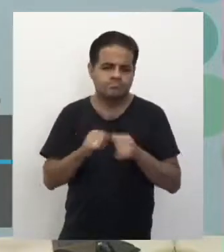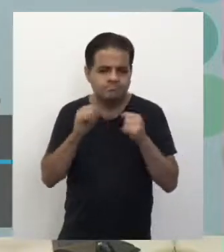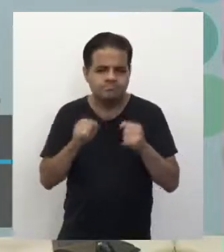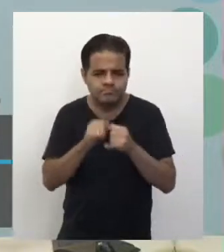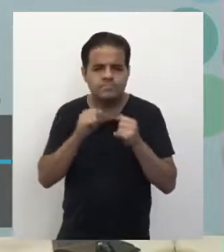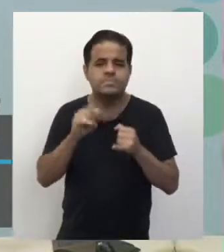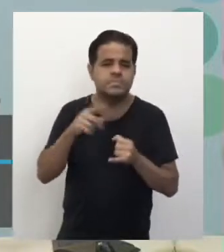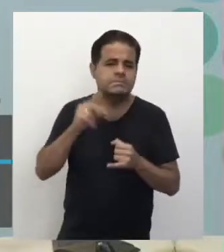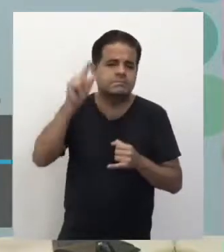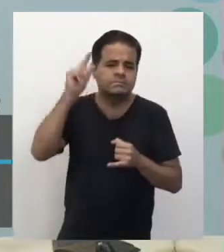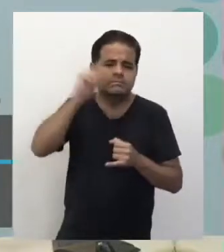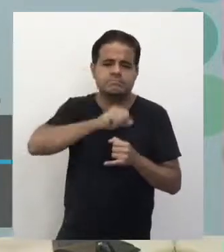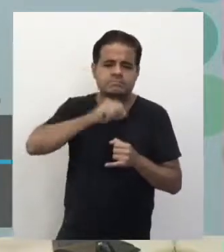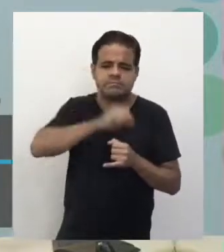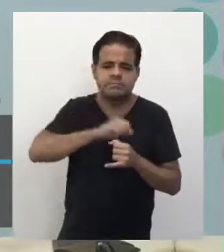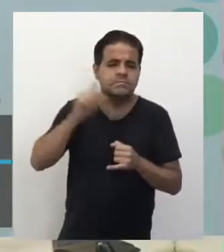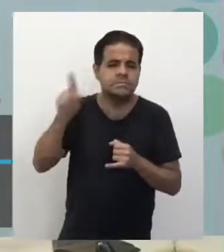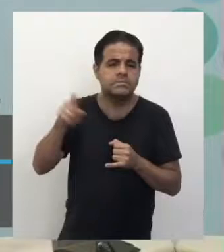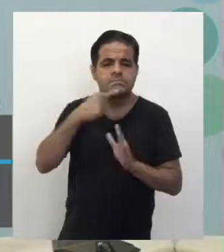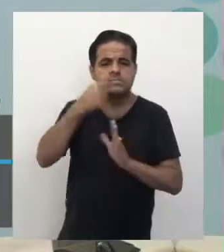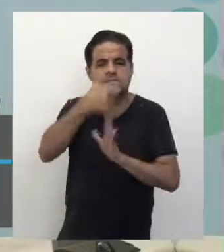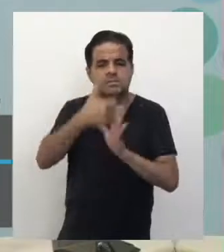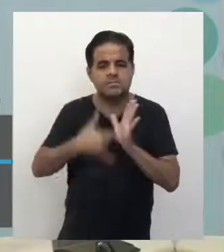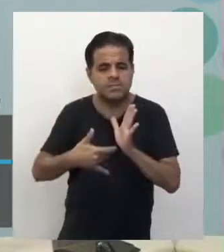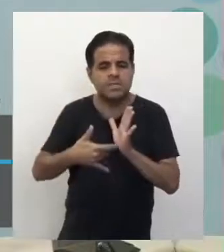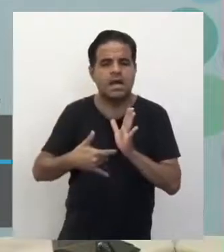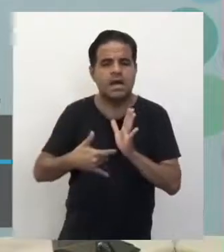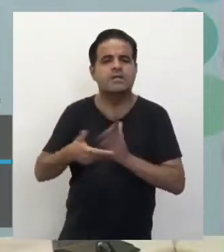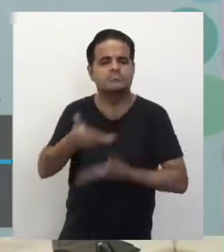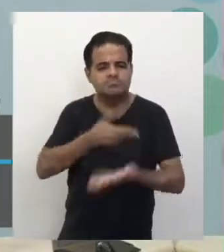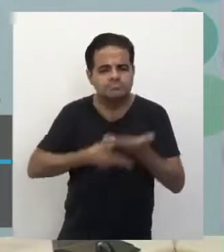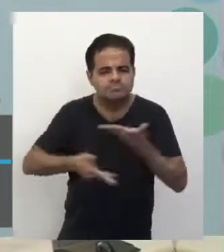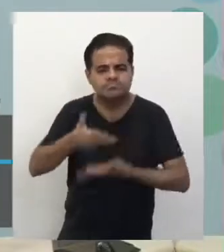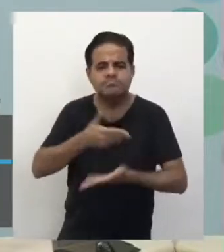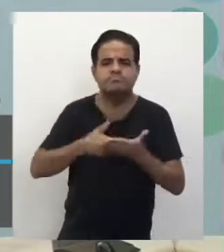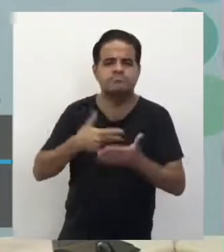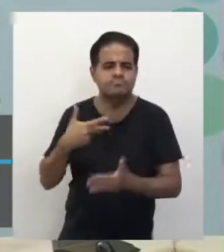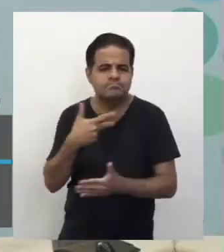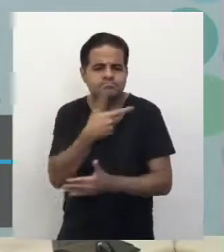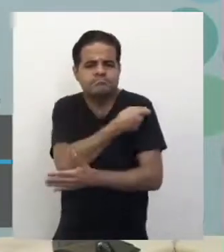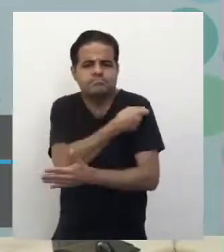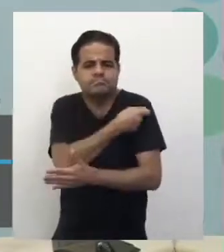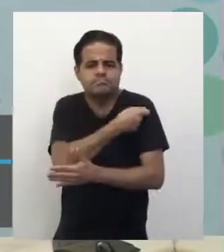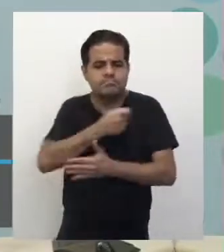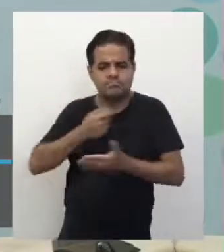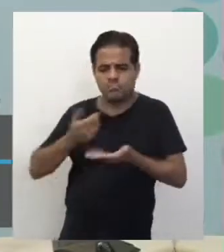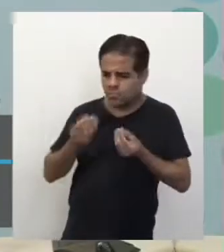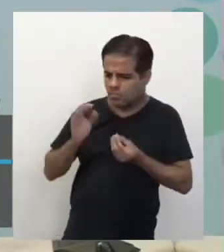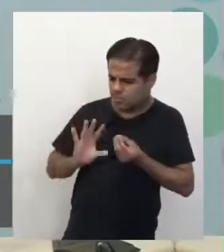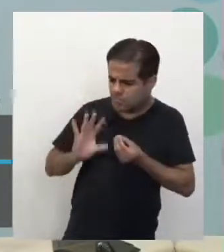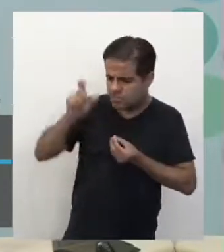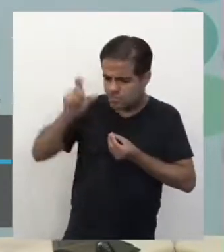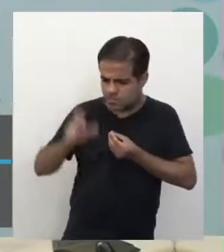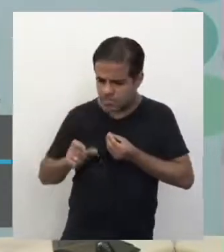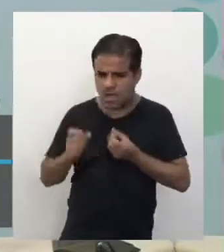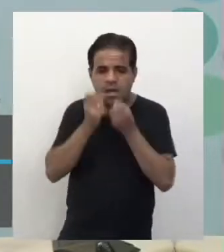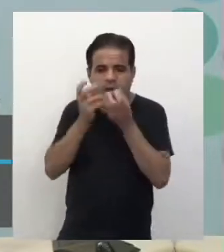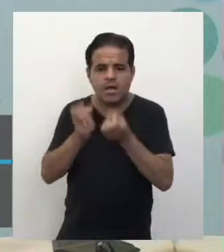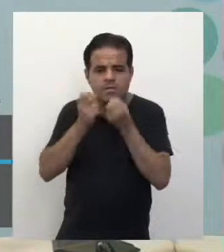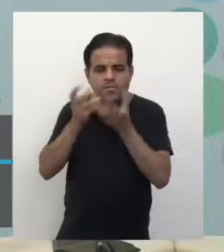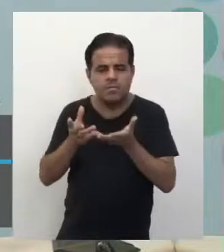muito antiga, né? Então, fala sobre a revolta da vacina, como as pessoas se comportaram em determinado momento, como aquela informação